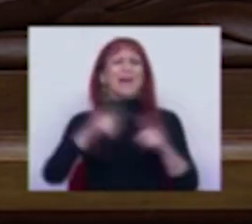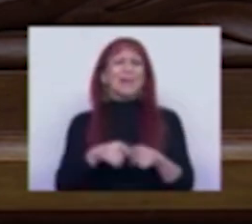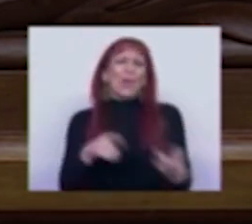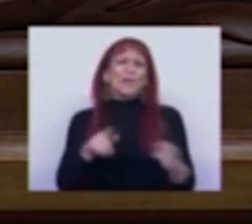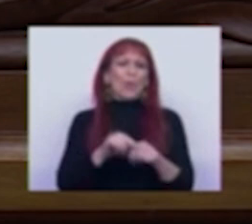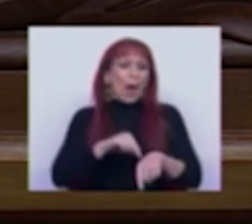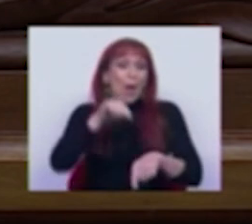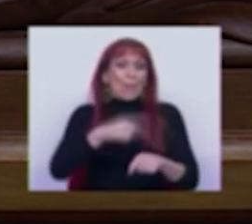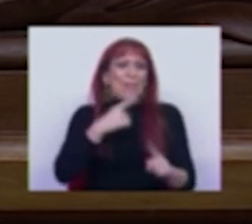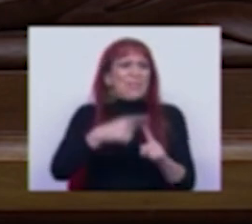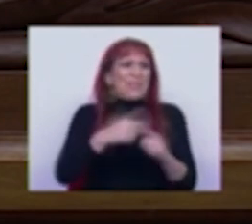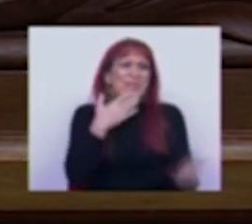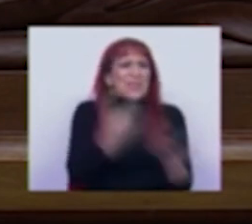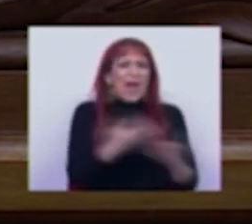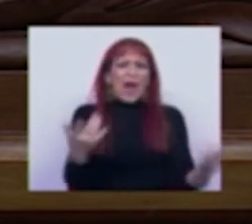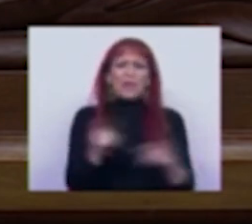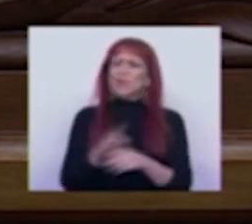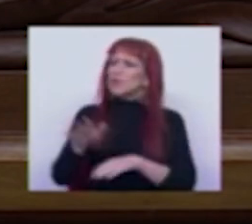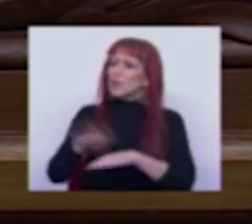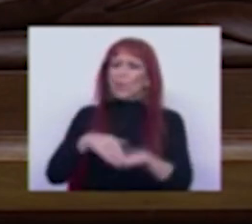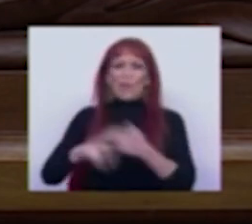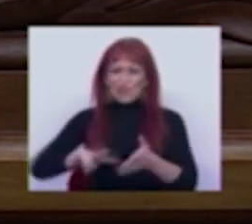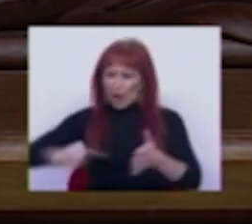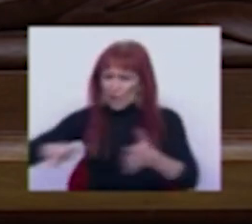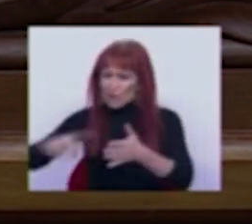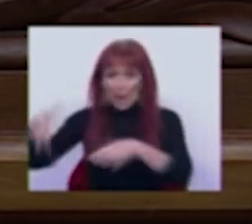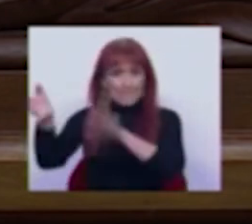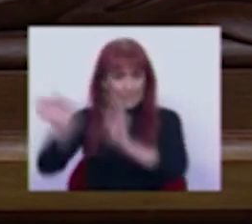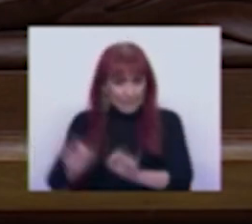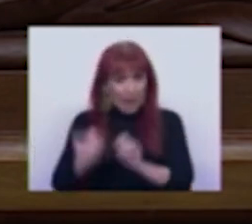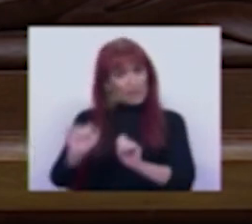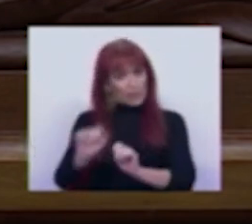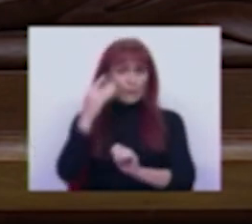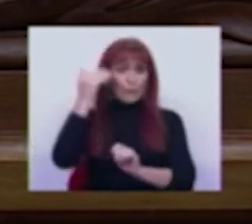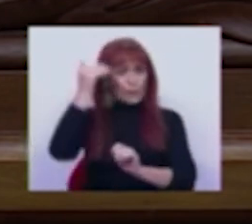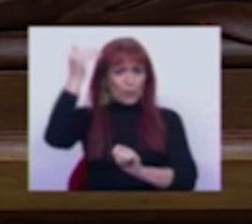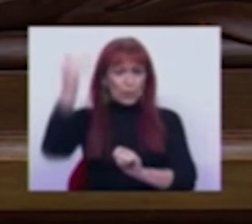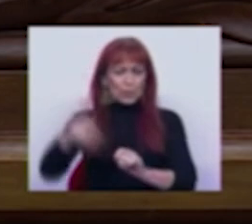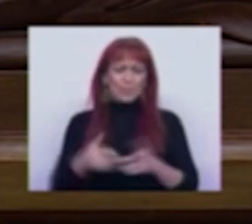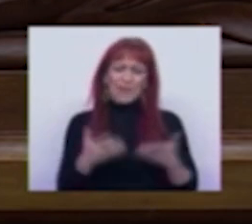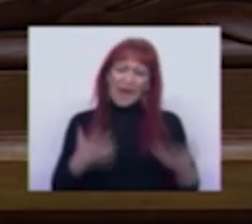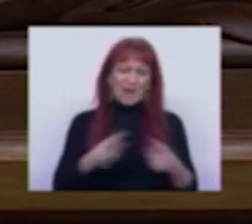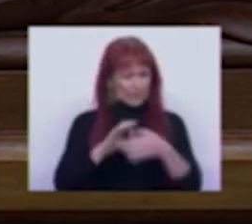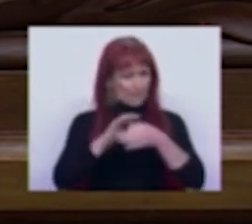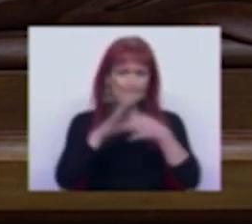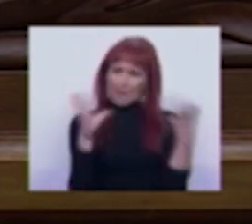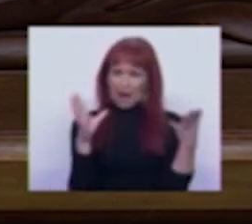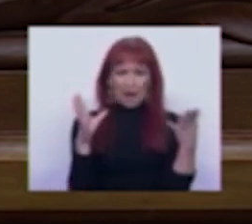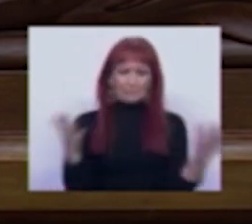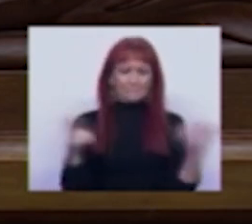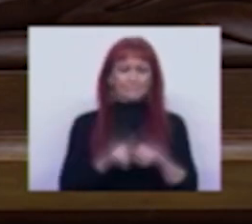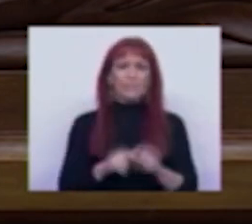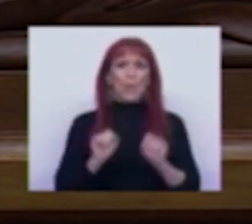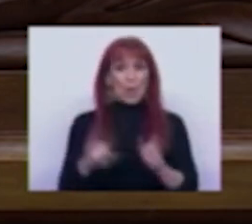benesse imediata do que a realização das reformas que preparam o seu futuro. Esta contradição